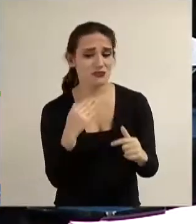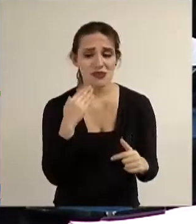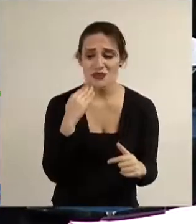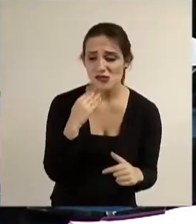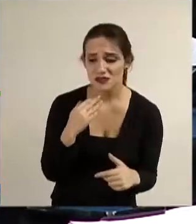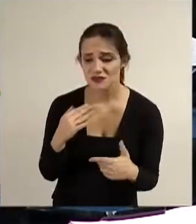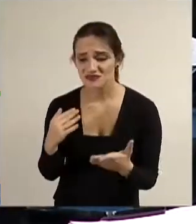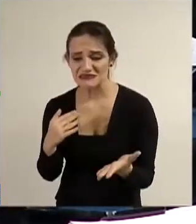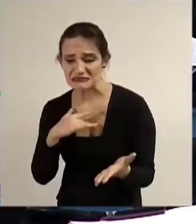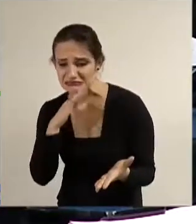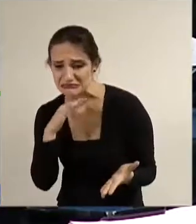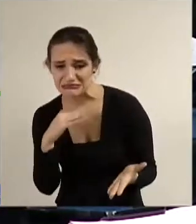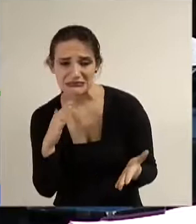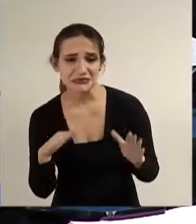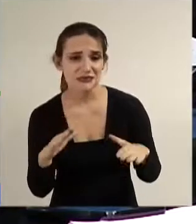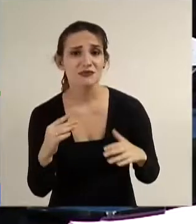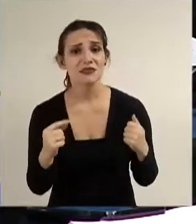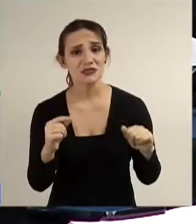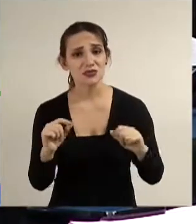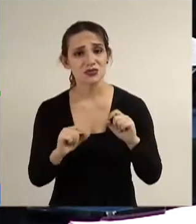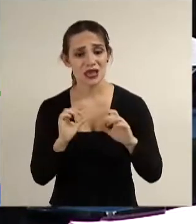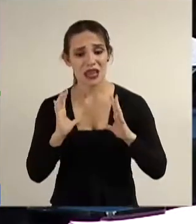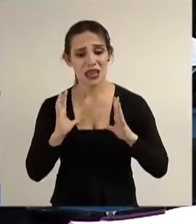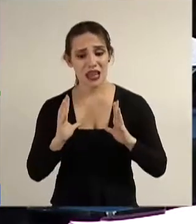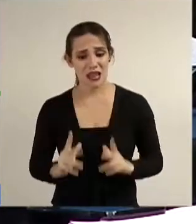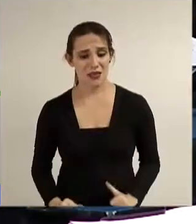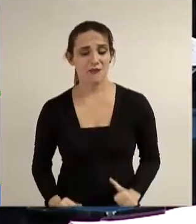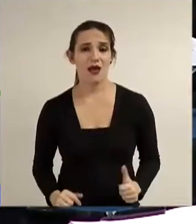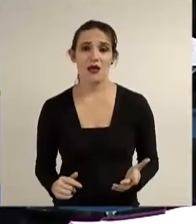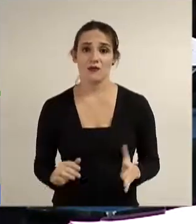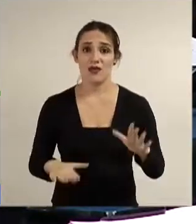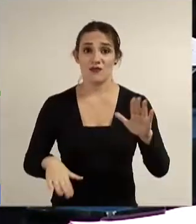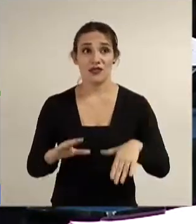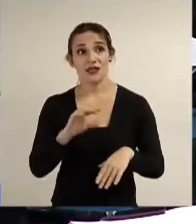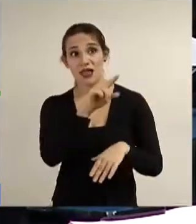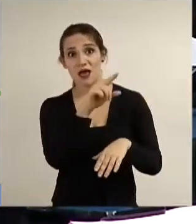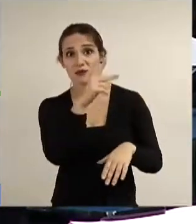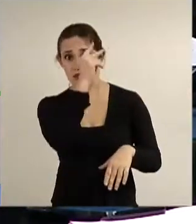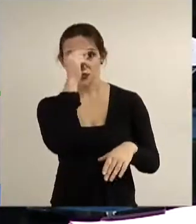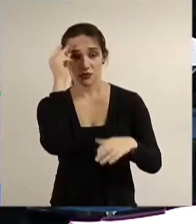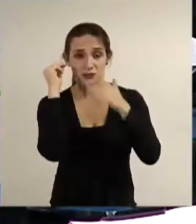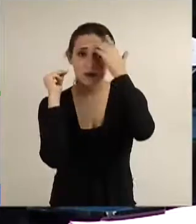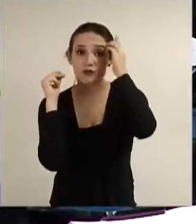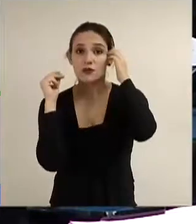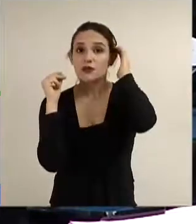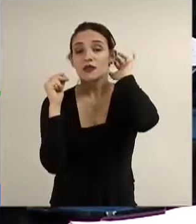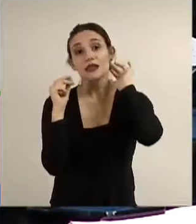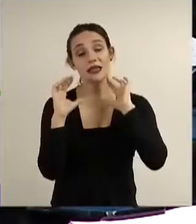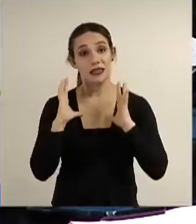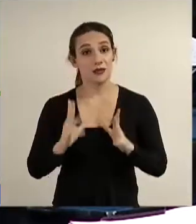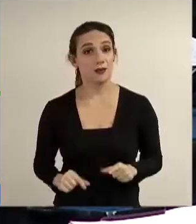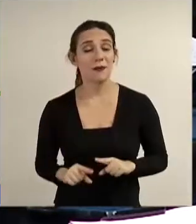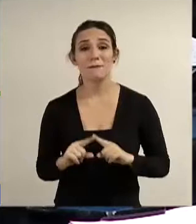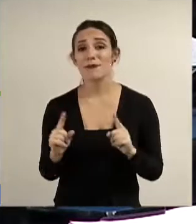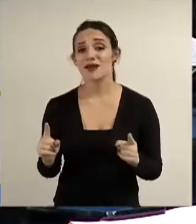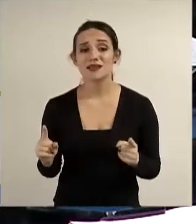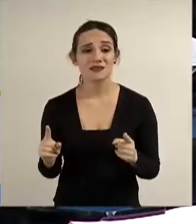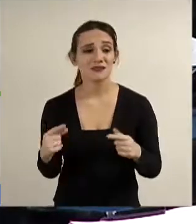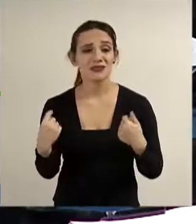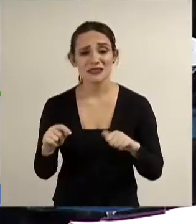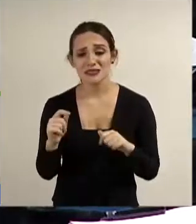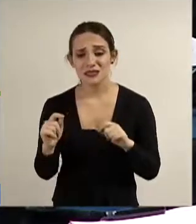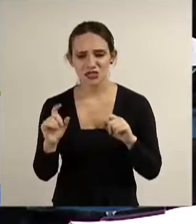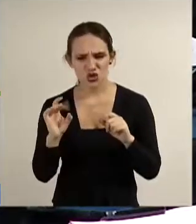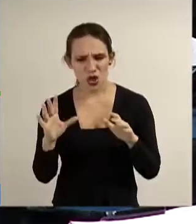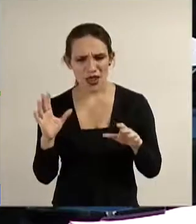dando algum tipo de limpeza. Algumas vezes a prefeitura envia a equipe lá para fazer a limpeza, mas não apenas a